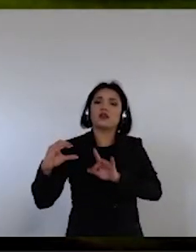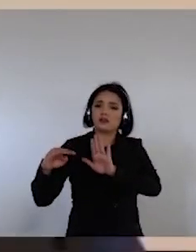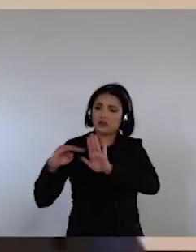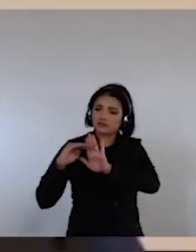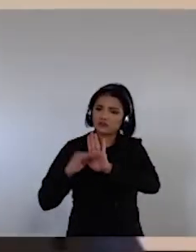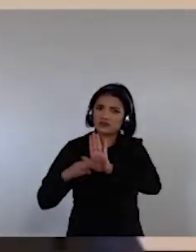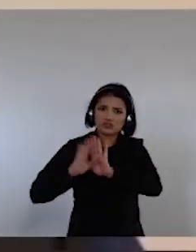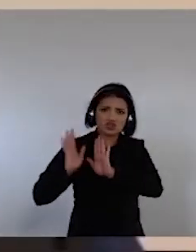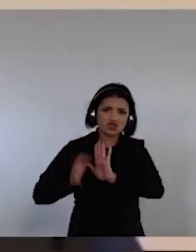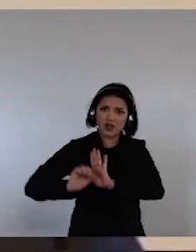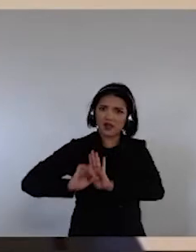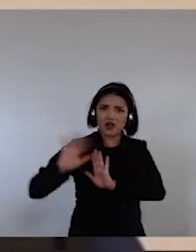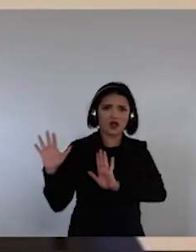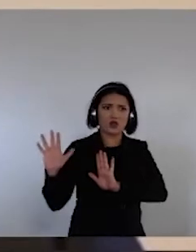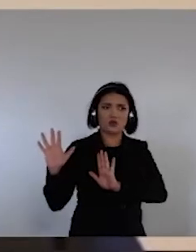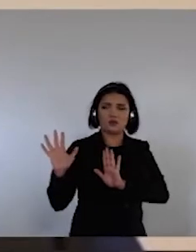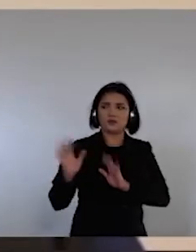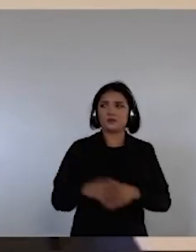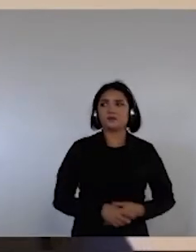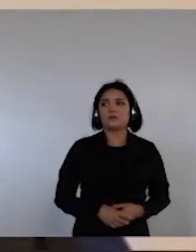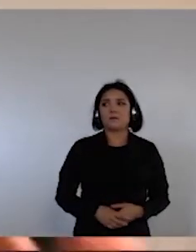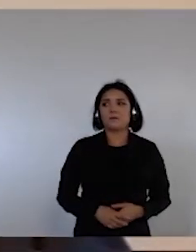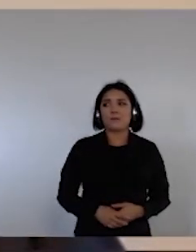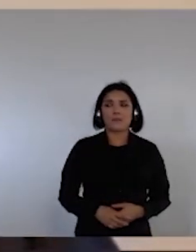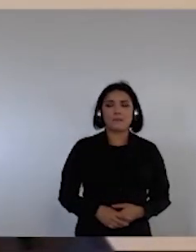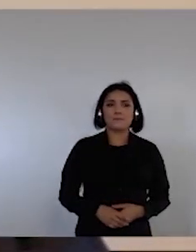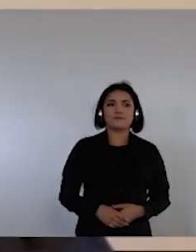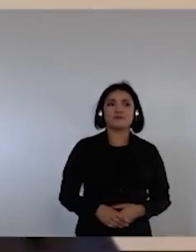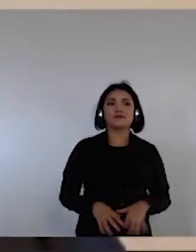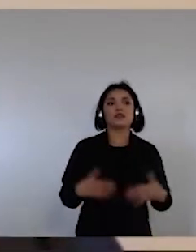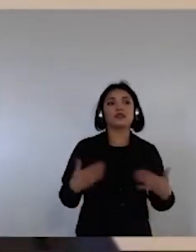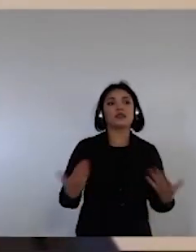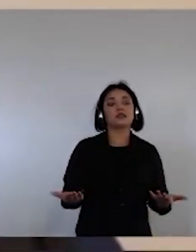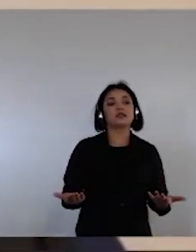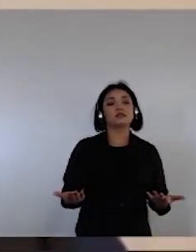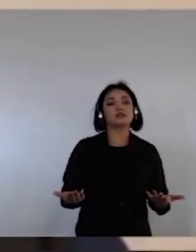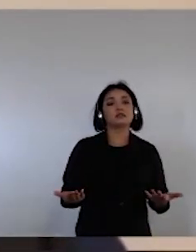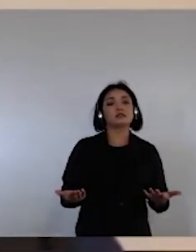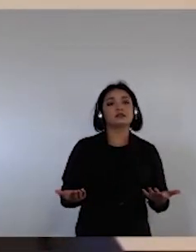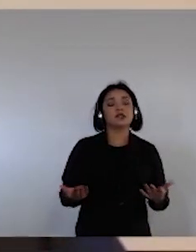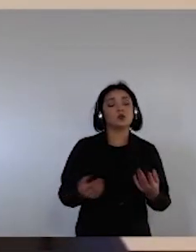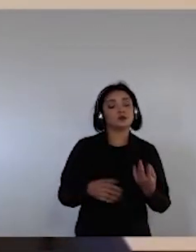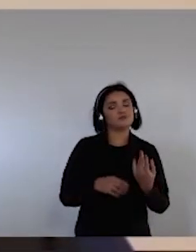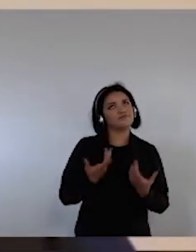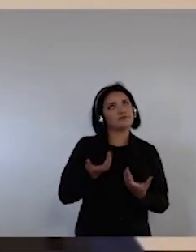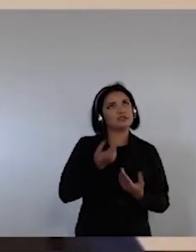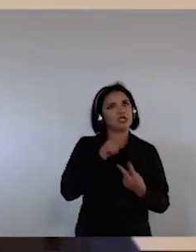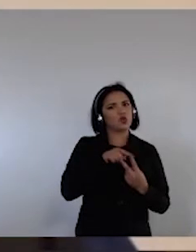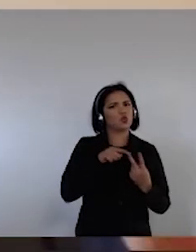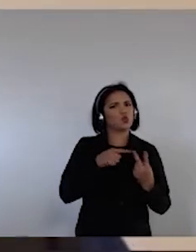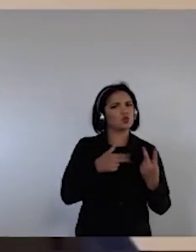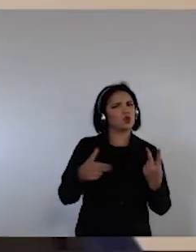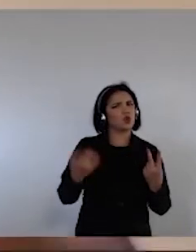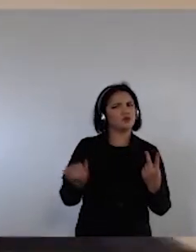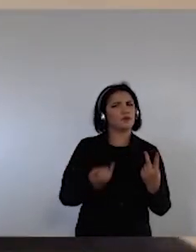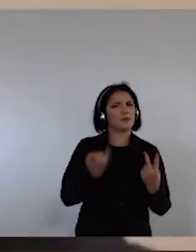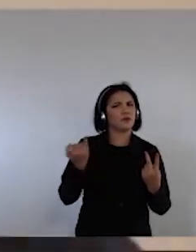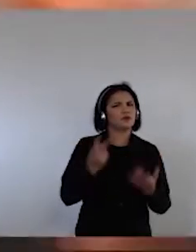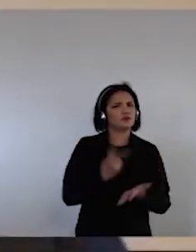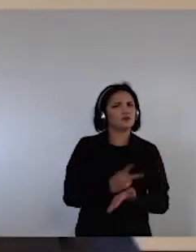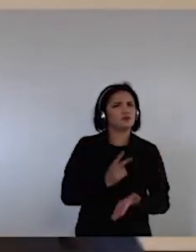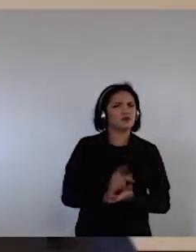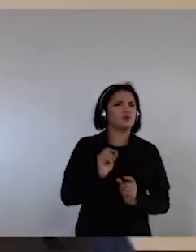tribunais ditos superiores, que são o STJ e o Supremo Tribunal Federal, por alguma razão,